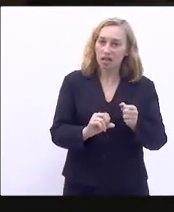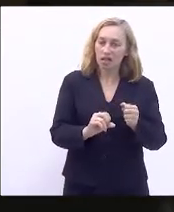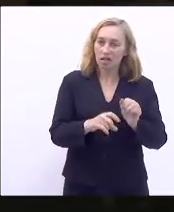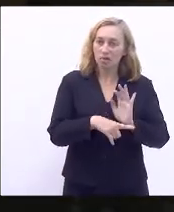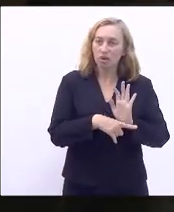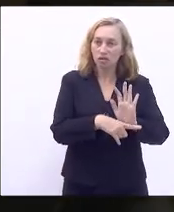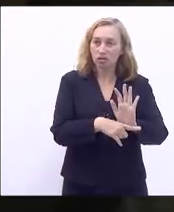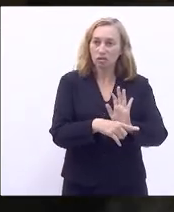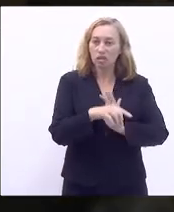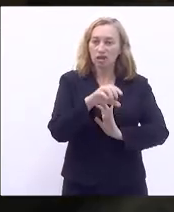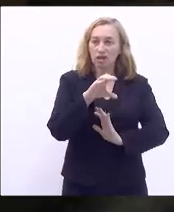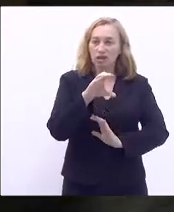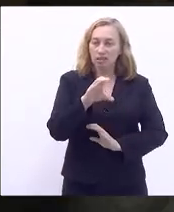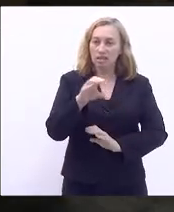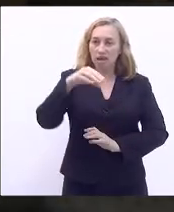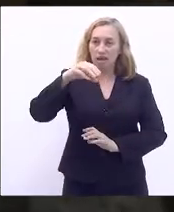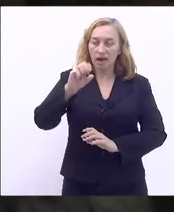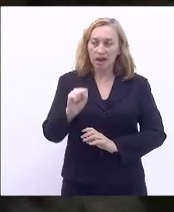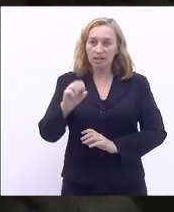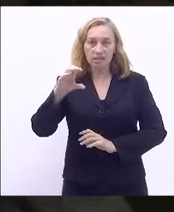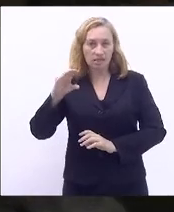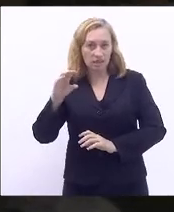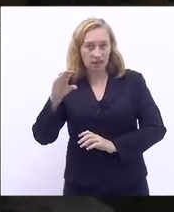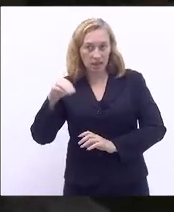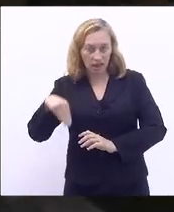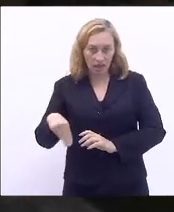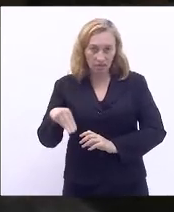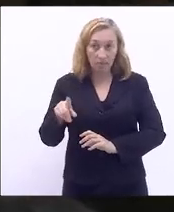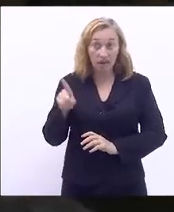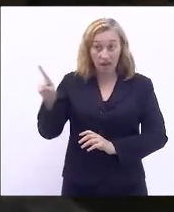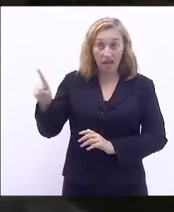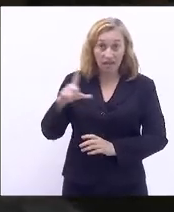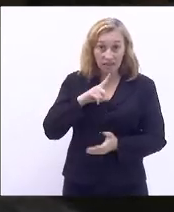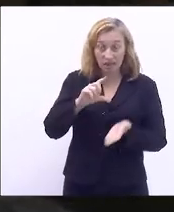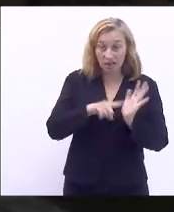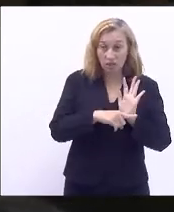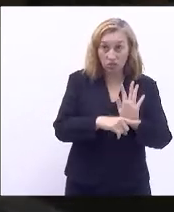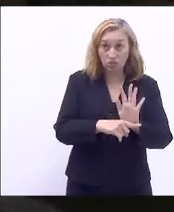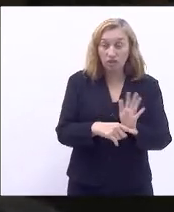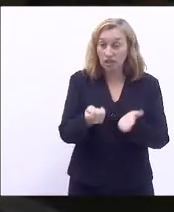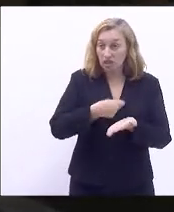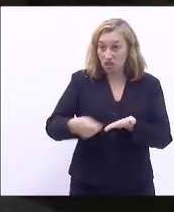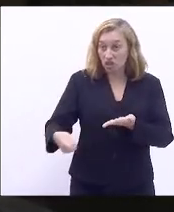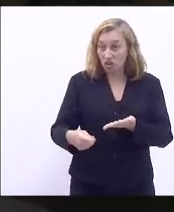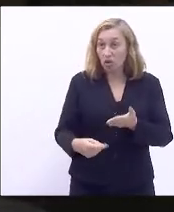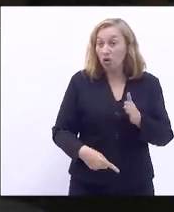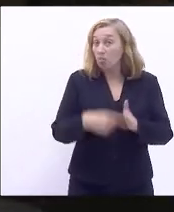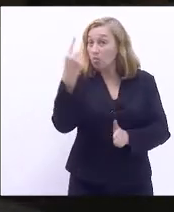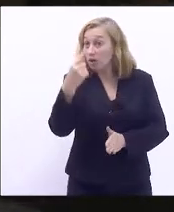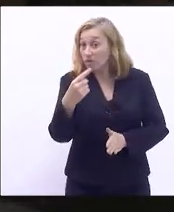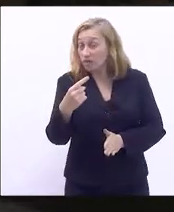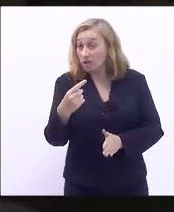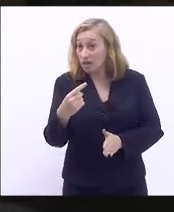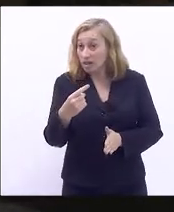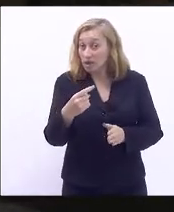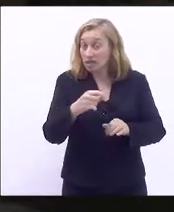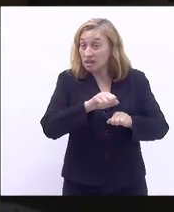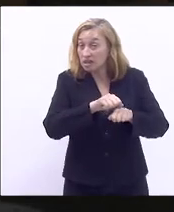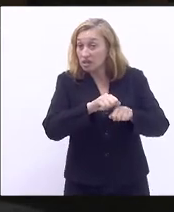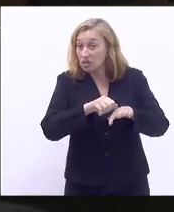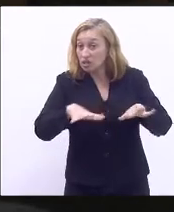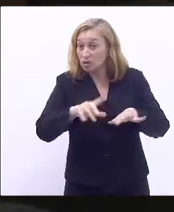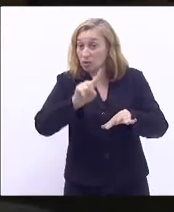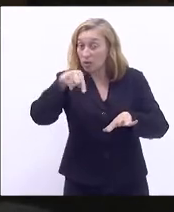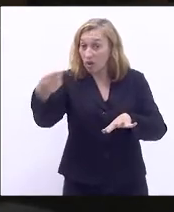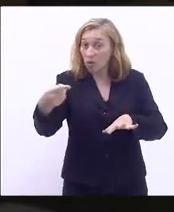CSN. E como ela tem um benefício, e no benefício dela está escrito que uma vez estendido o benefício para outra siderúrgica, ela